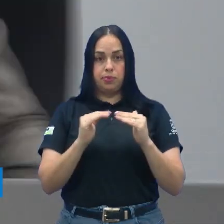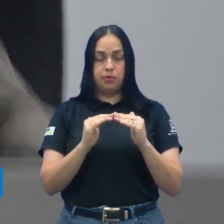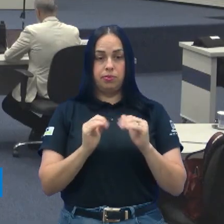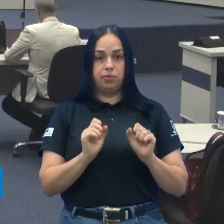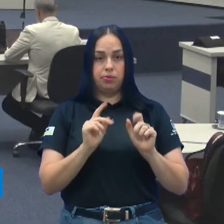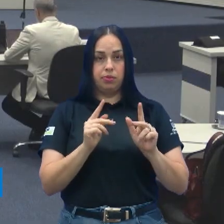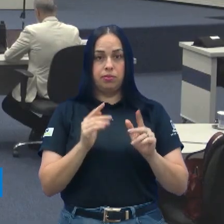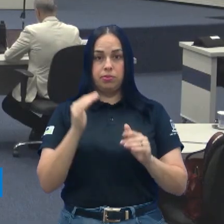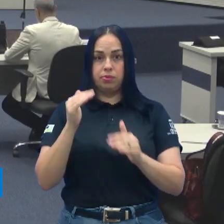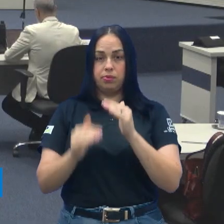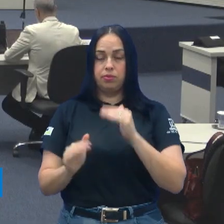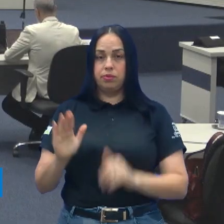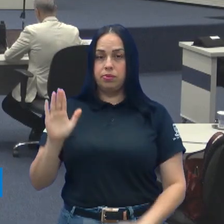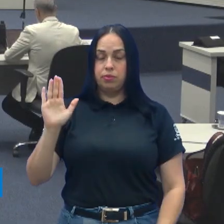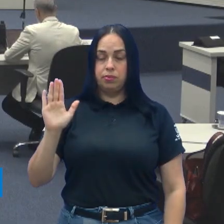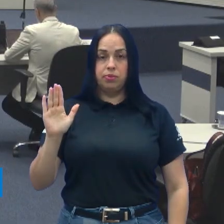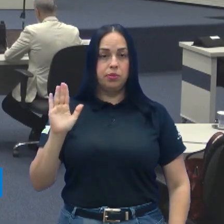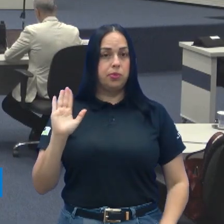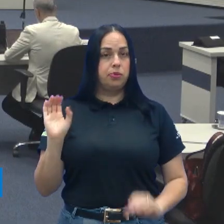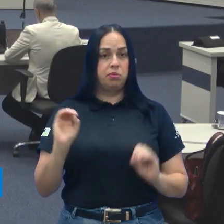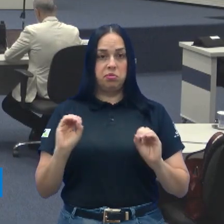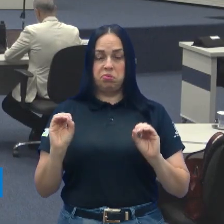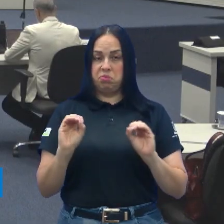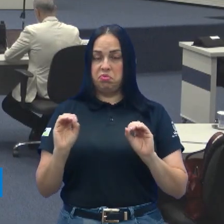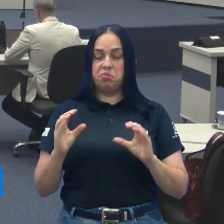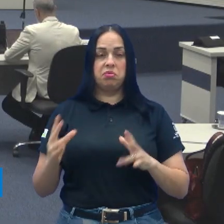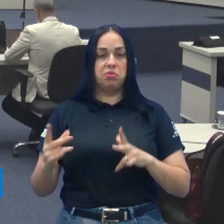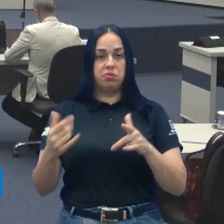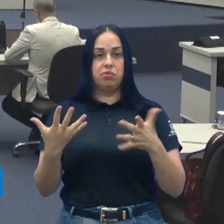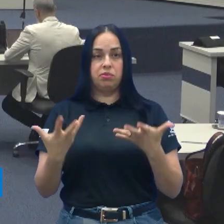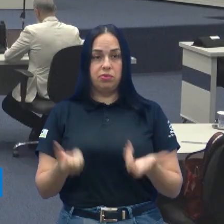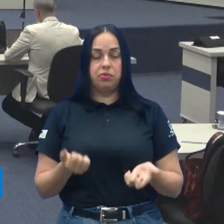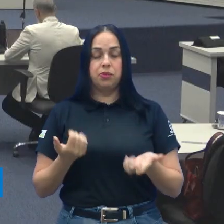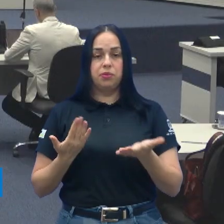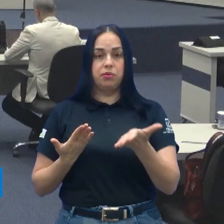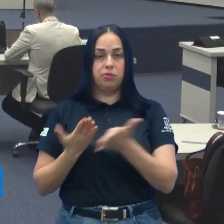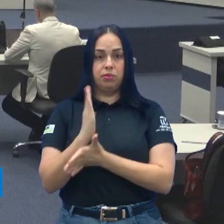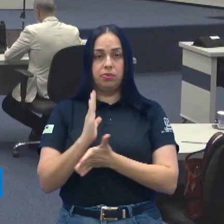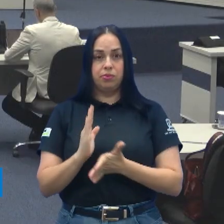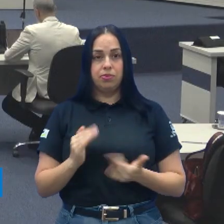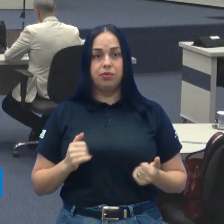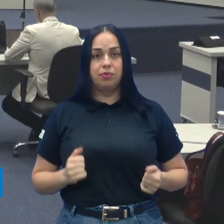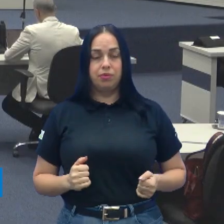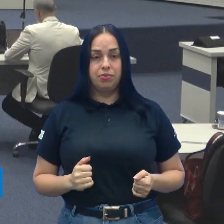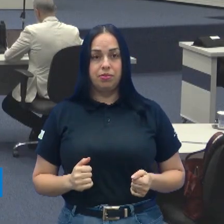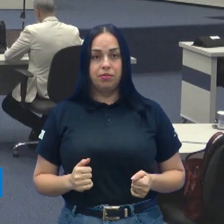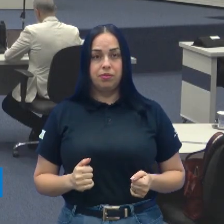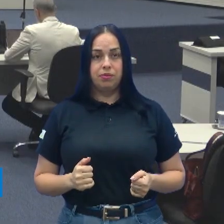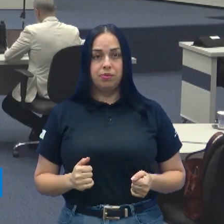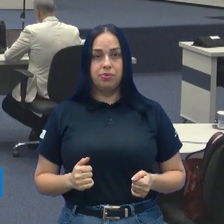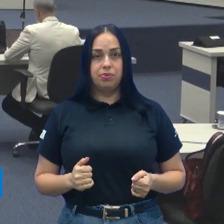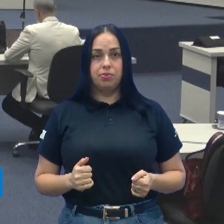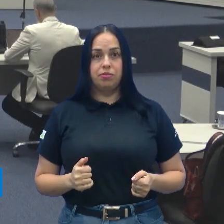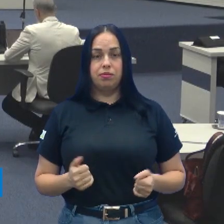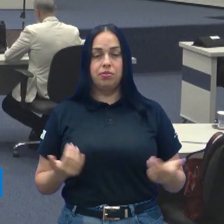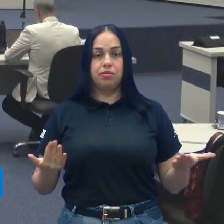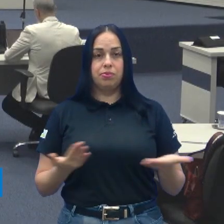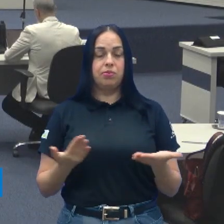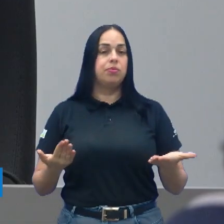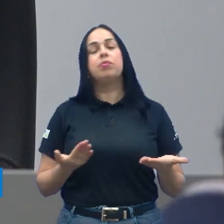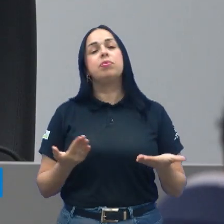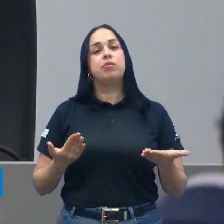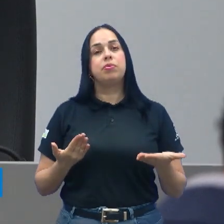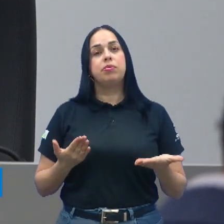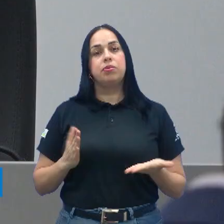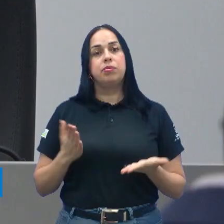contrários que manifestem. Nenhum voto contrário. Sem nenhum voto contrário, está aprovado por unanimidade. Passaremos agora ao